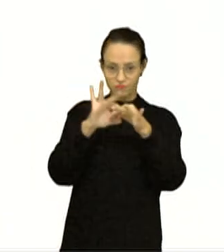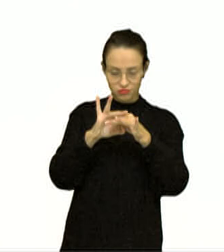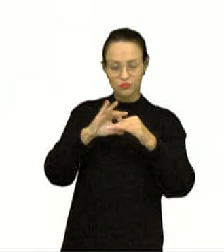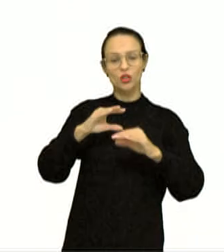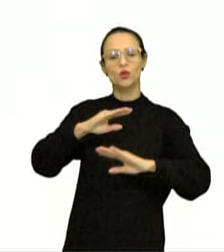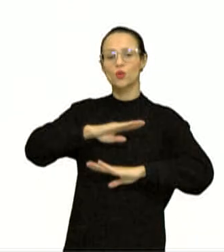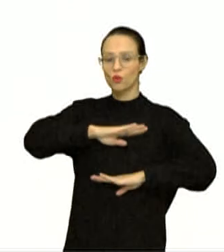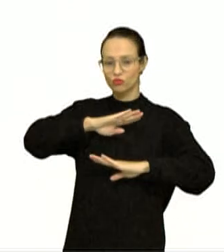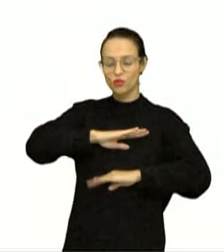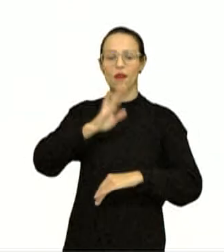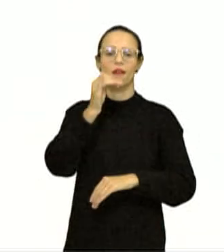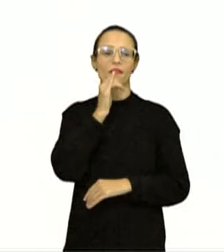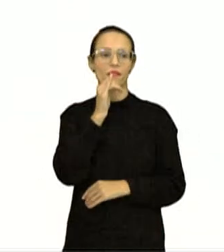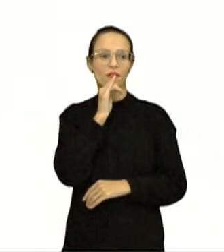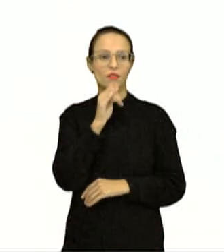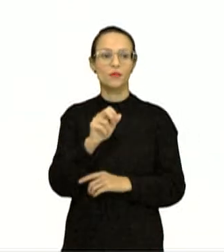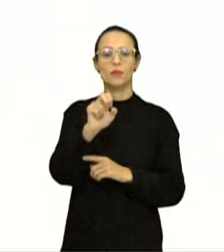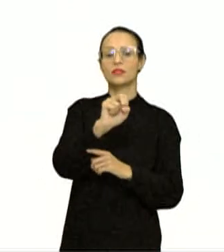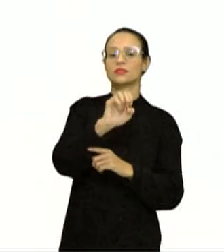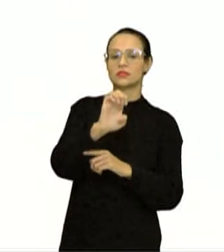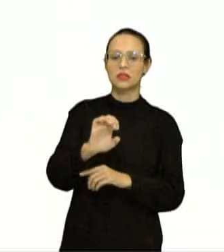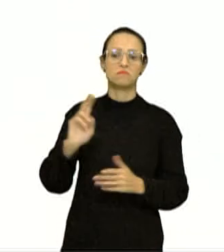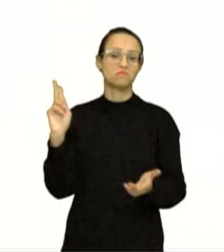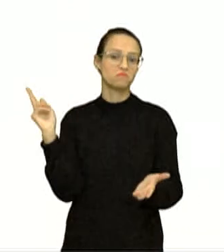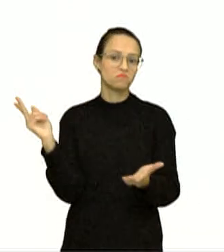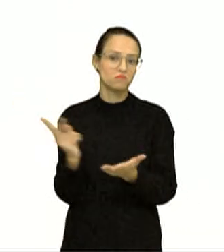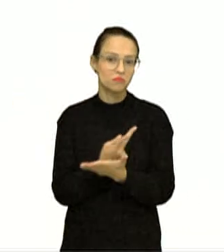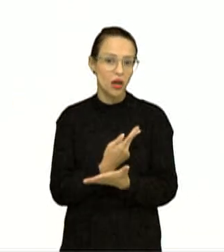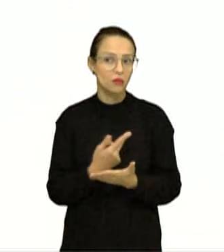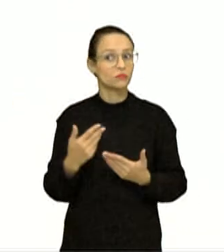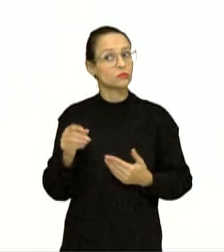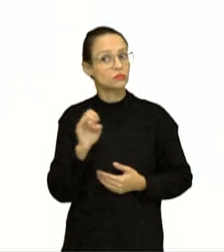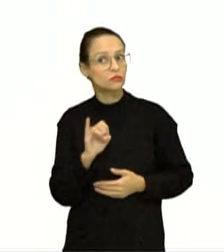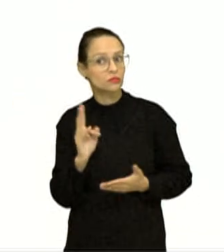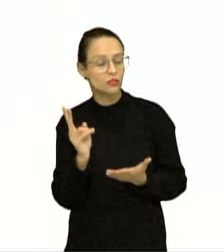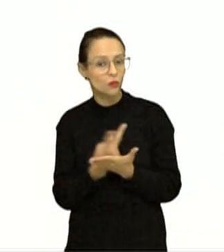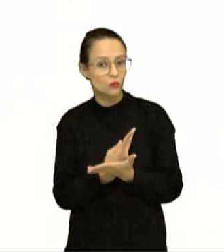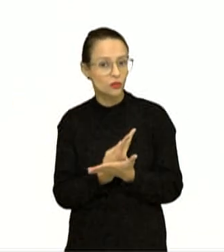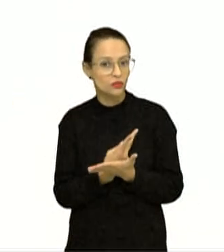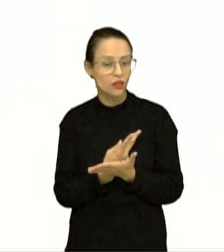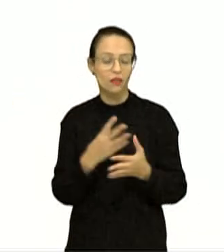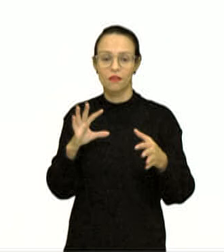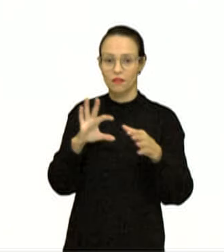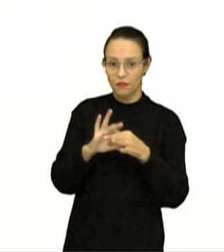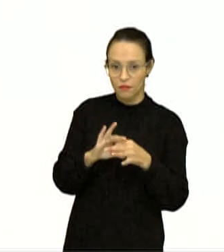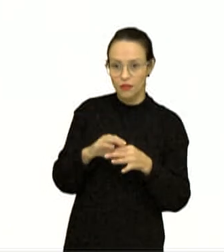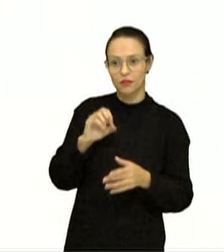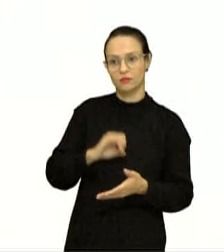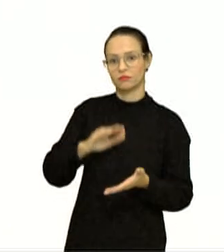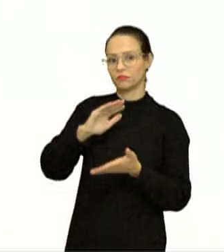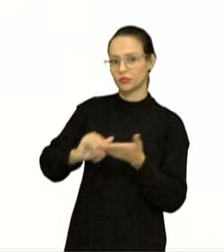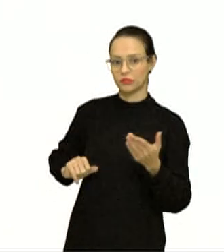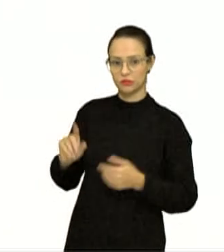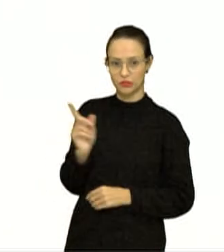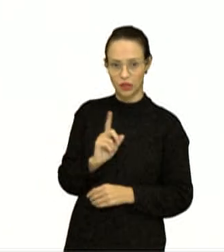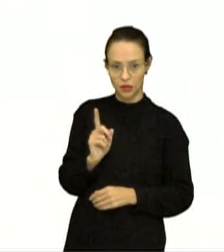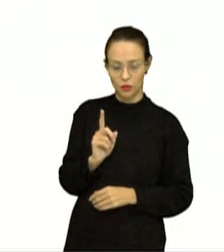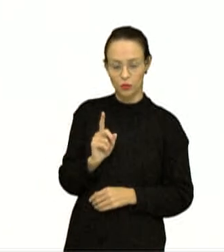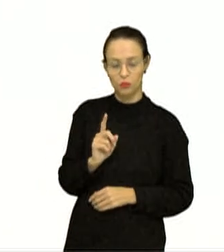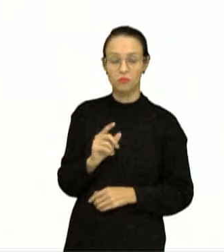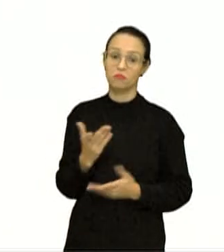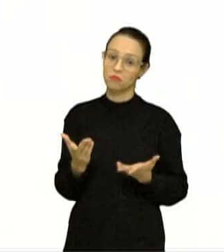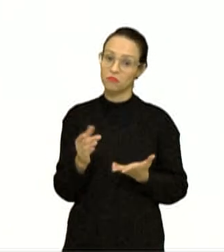Por exemplo, se, caso, desde que, contanto que, exceto se, a menos